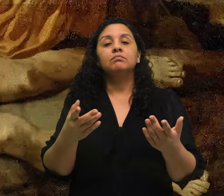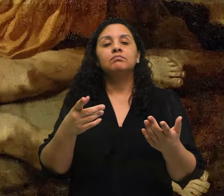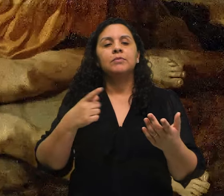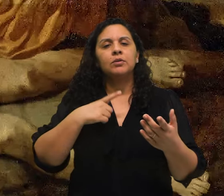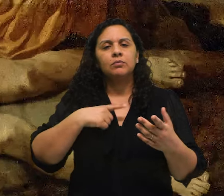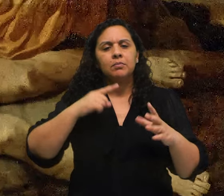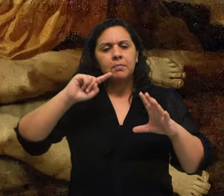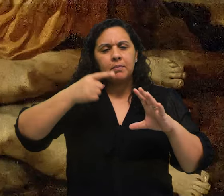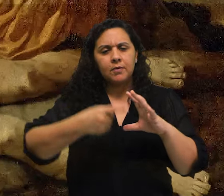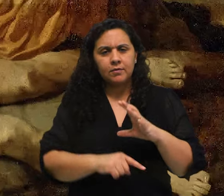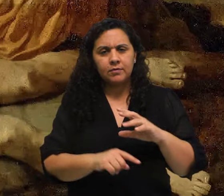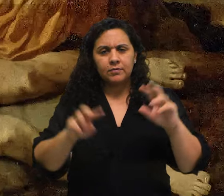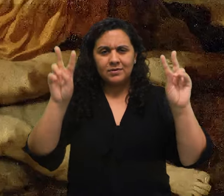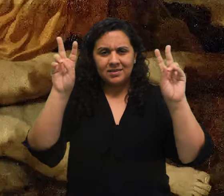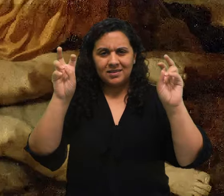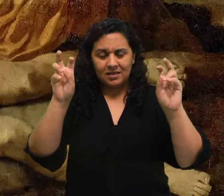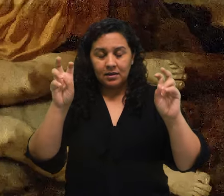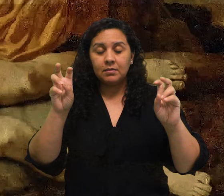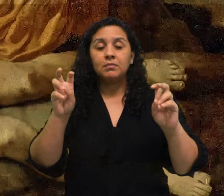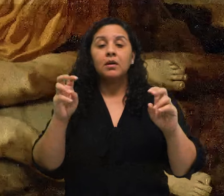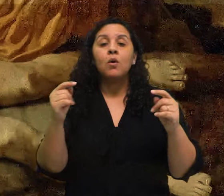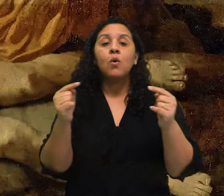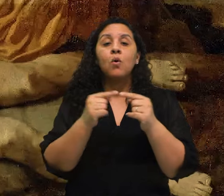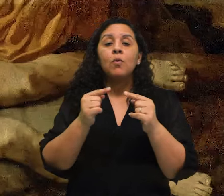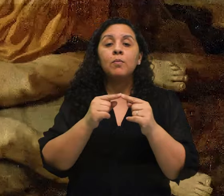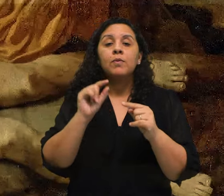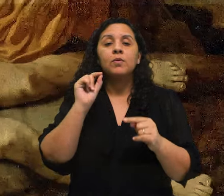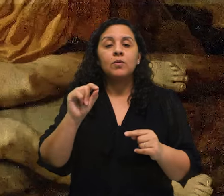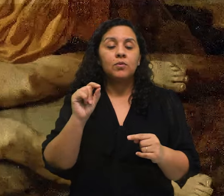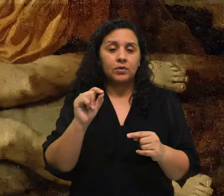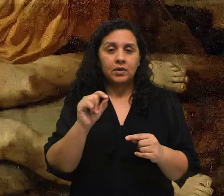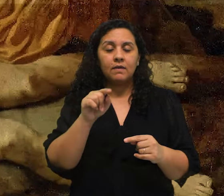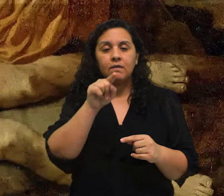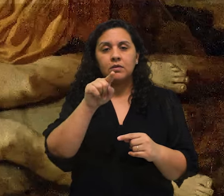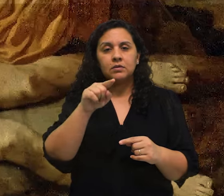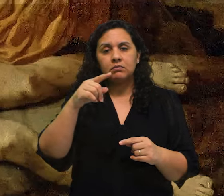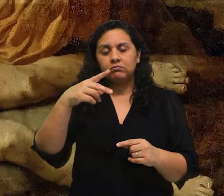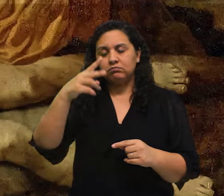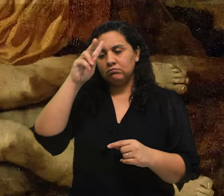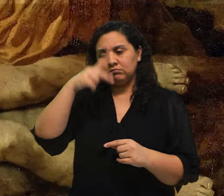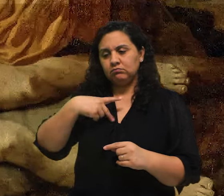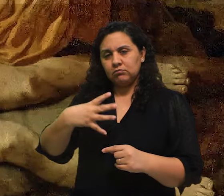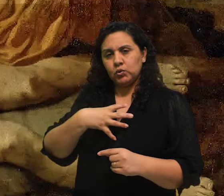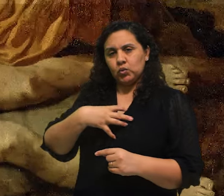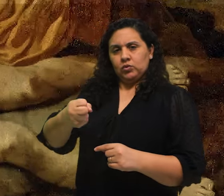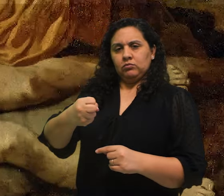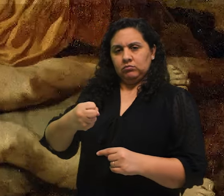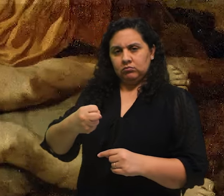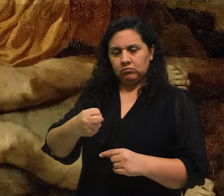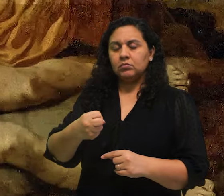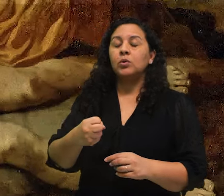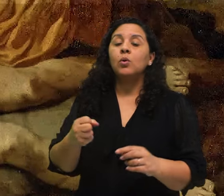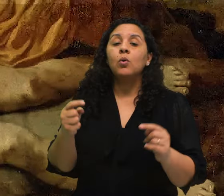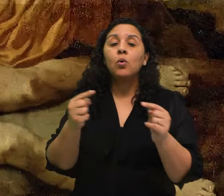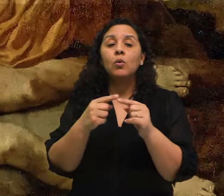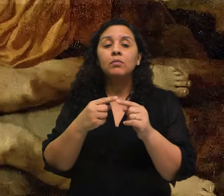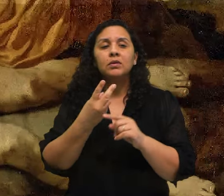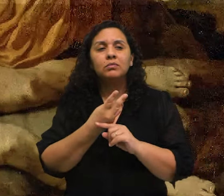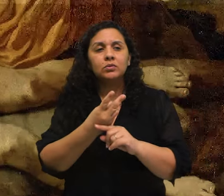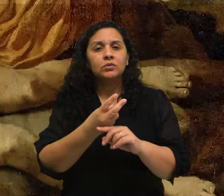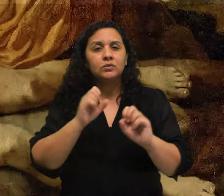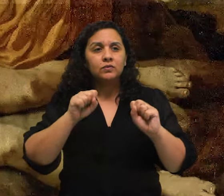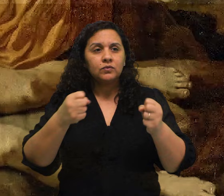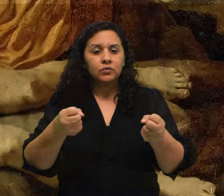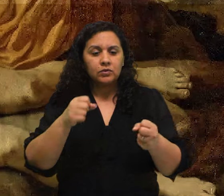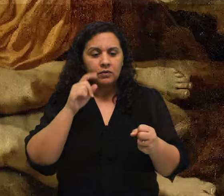Aprofundar-se na linha narcísica é um modo implícito de suicídio. Ele procura